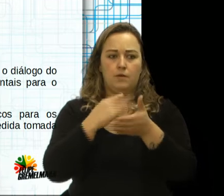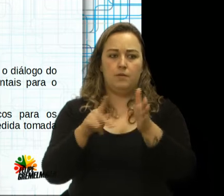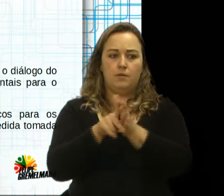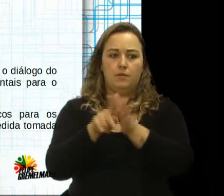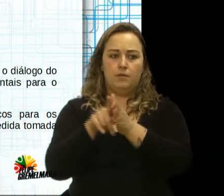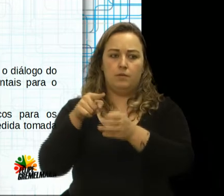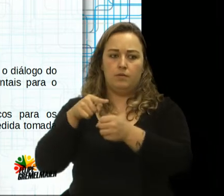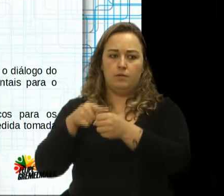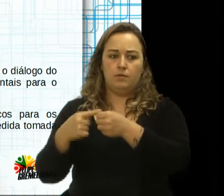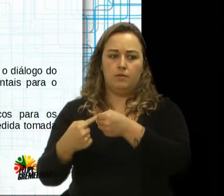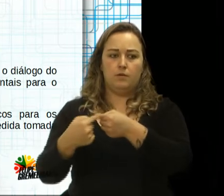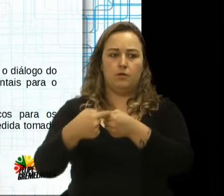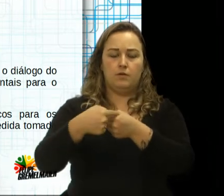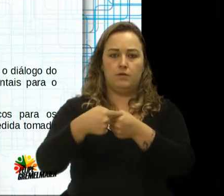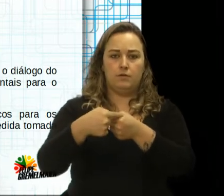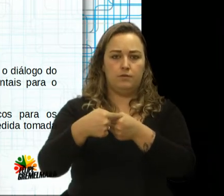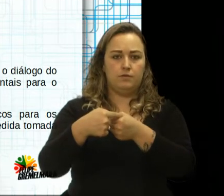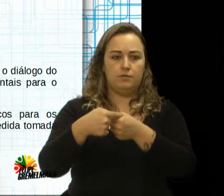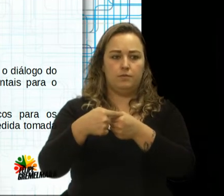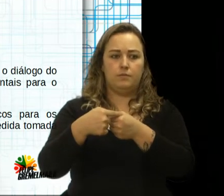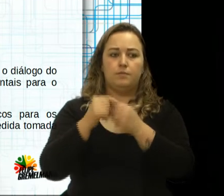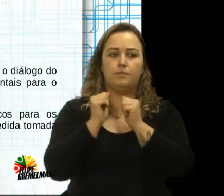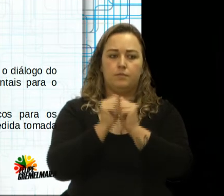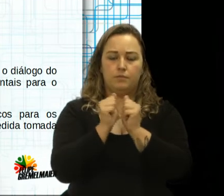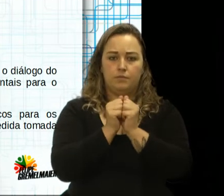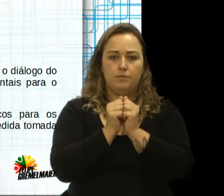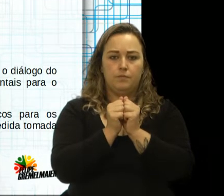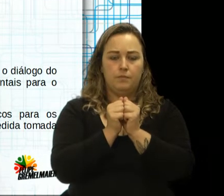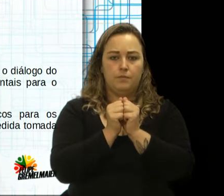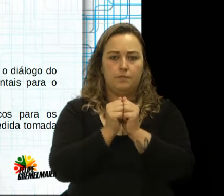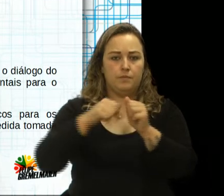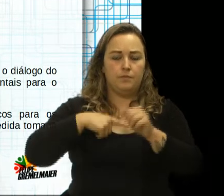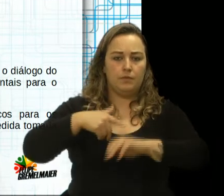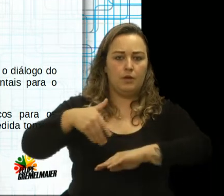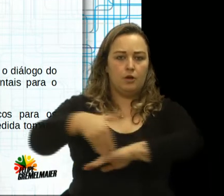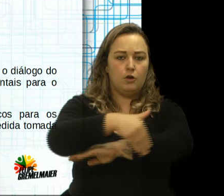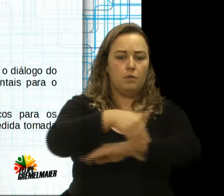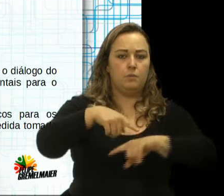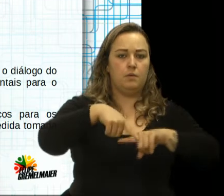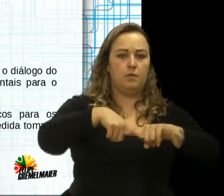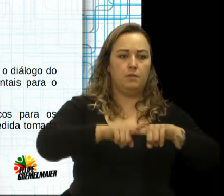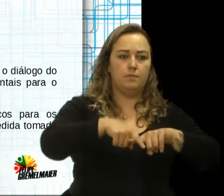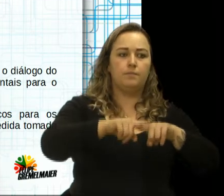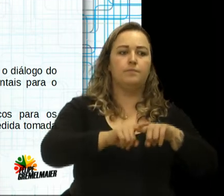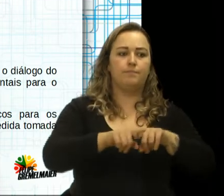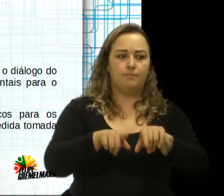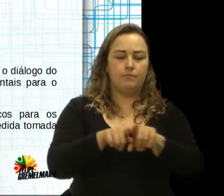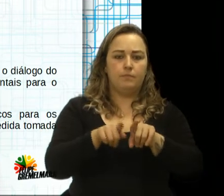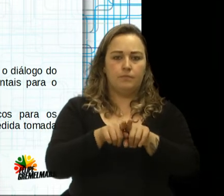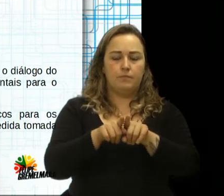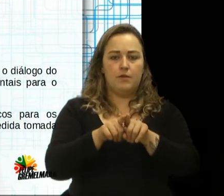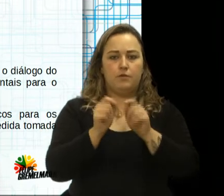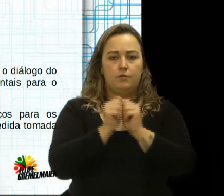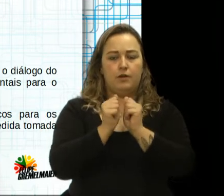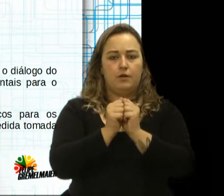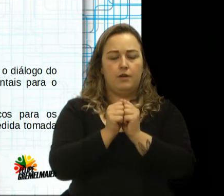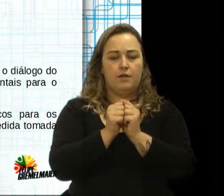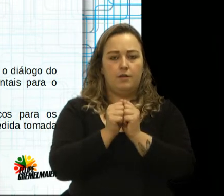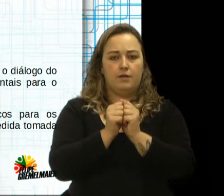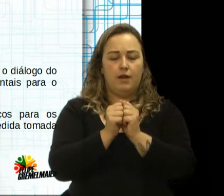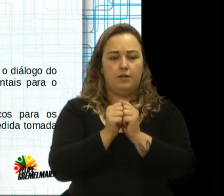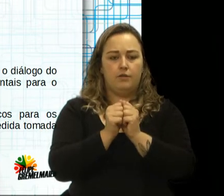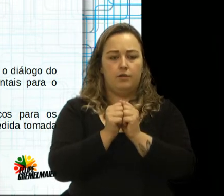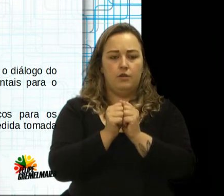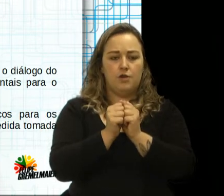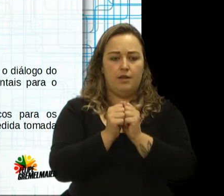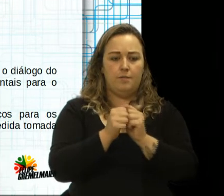E aí o que eles fizeram? A disponibilização de praças, ruas e outros espaços públicos para os moradores apresentarem suas tradições e costumes foi outra